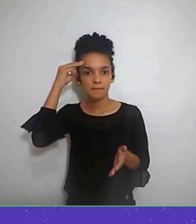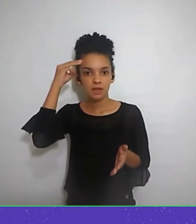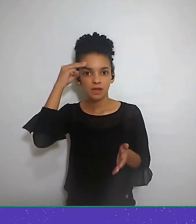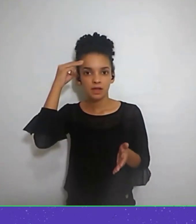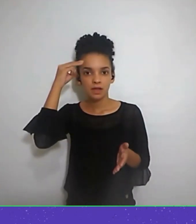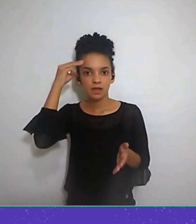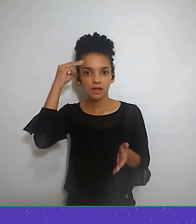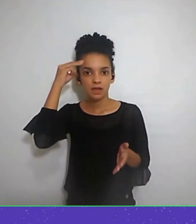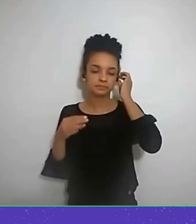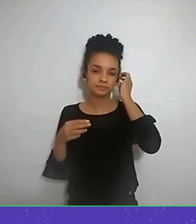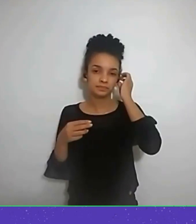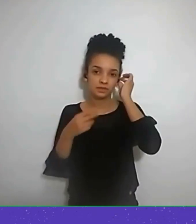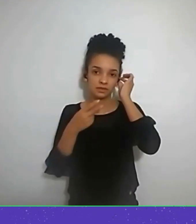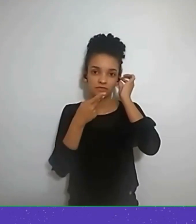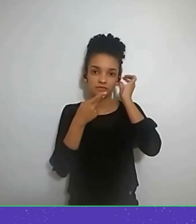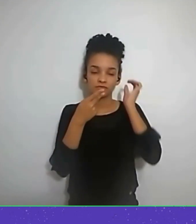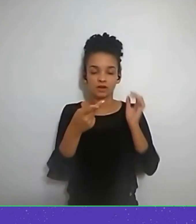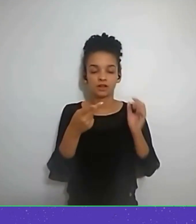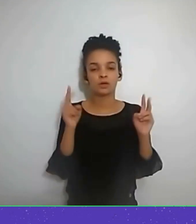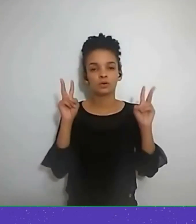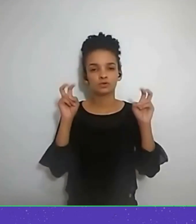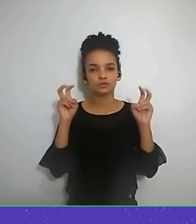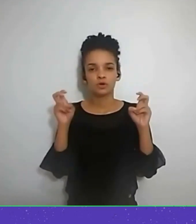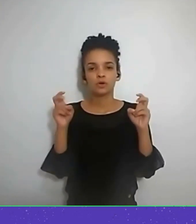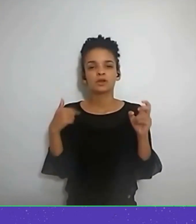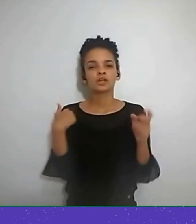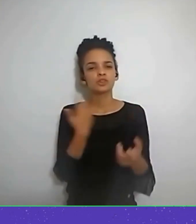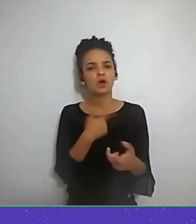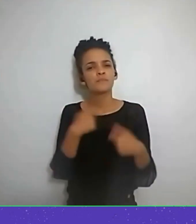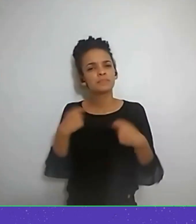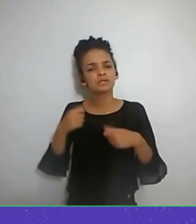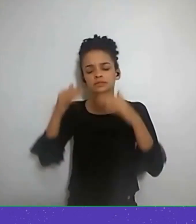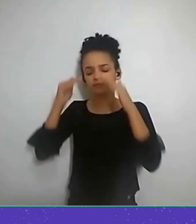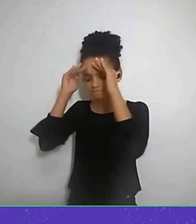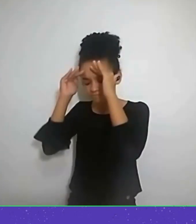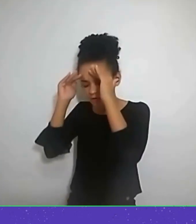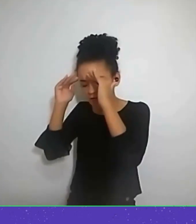reverência que devemos ter para com a palavra de Deus. Irmãos,